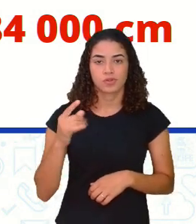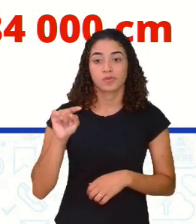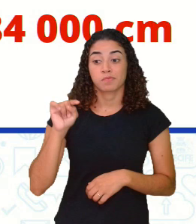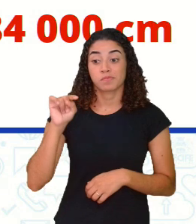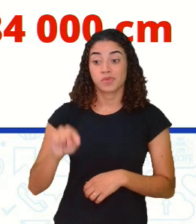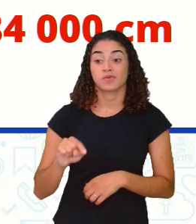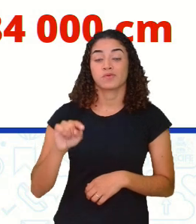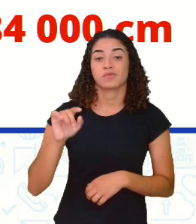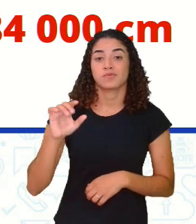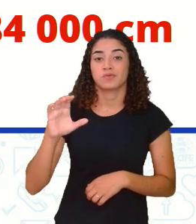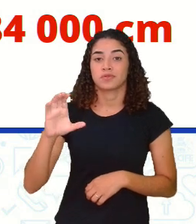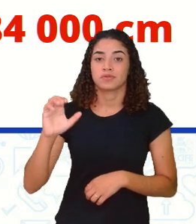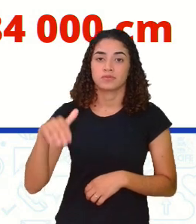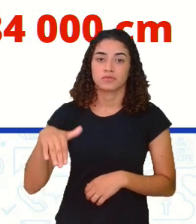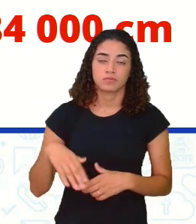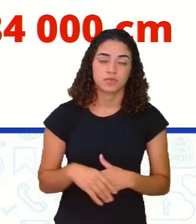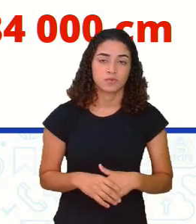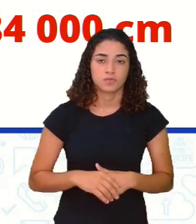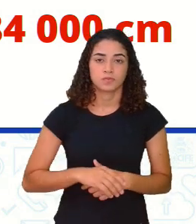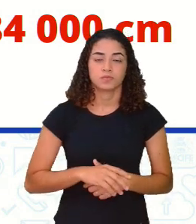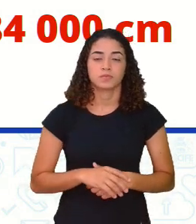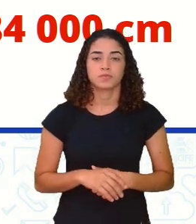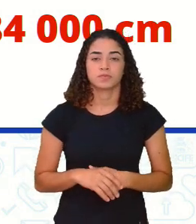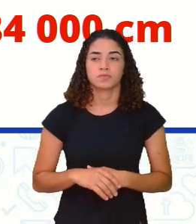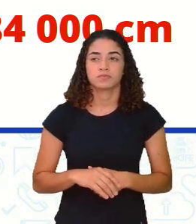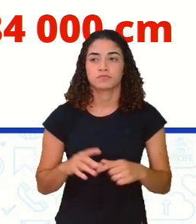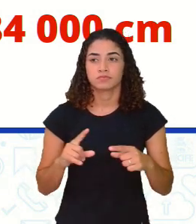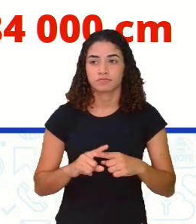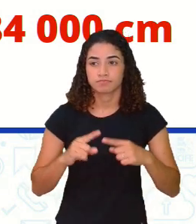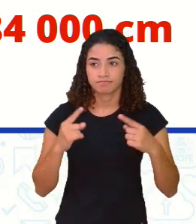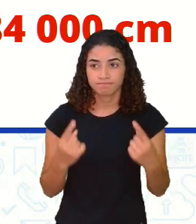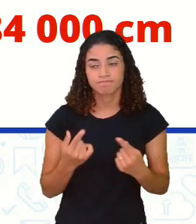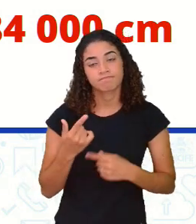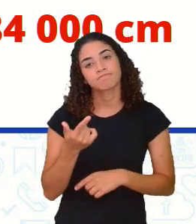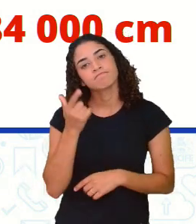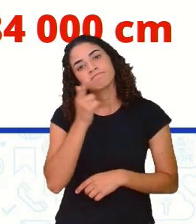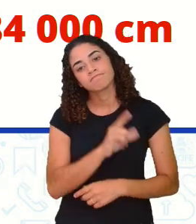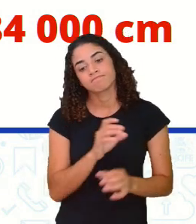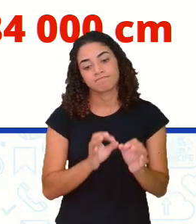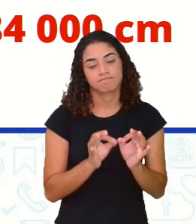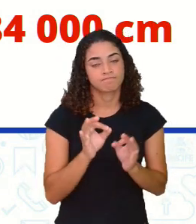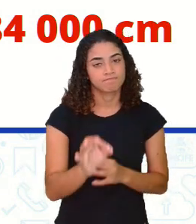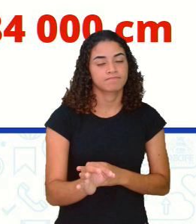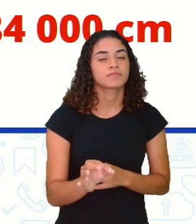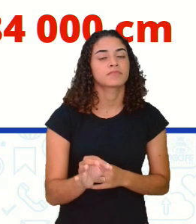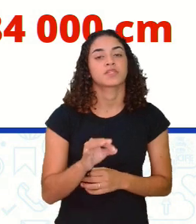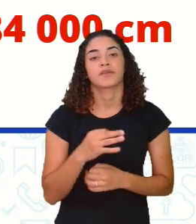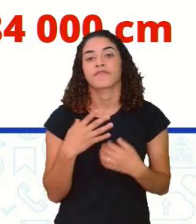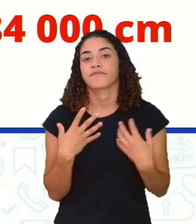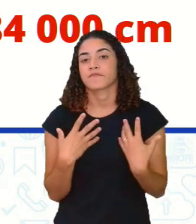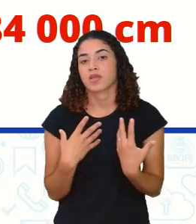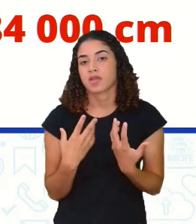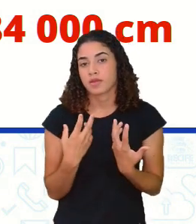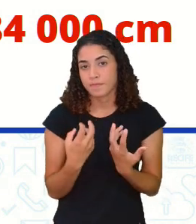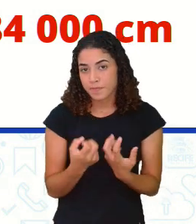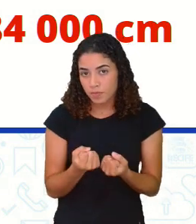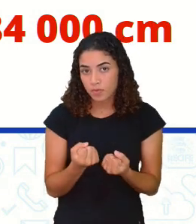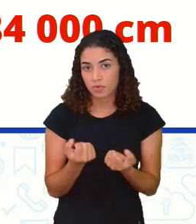1.884.000 centímetros. Mas para essa distância, vamos fazer